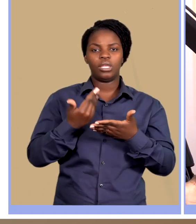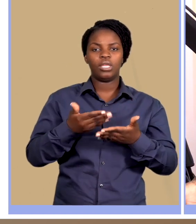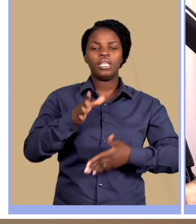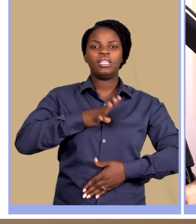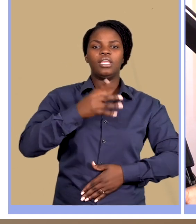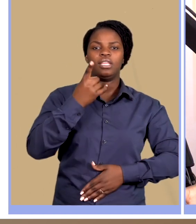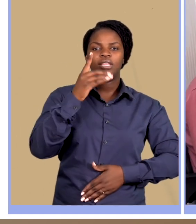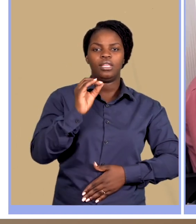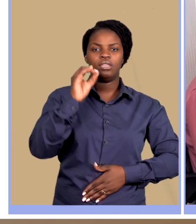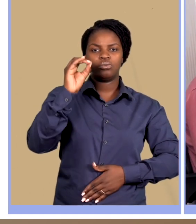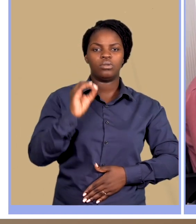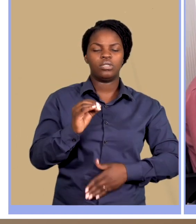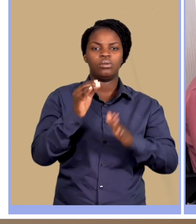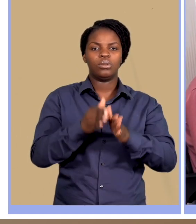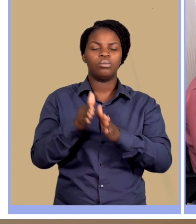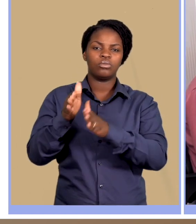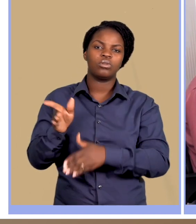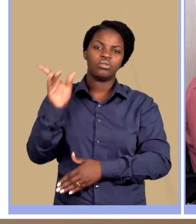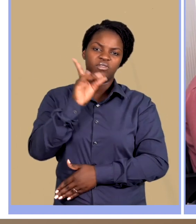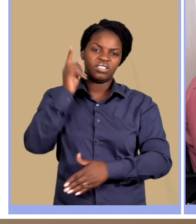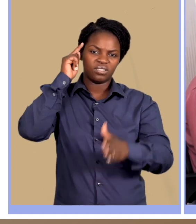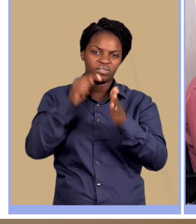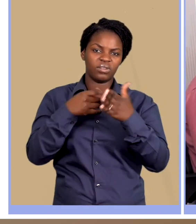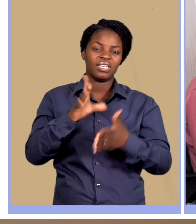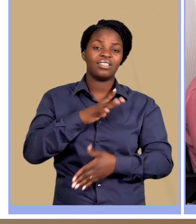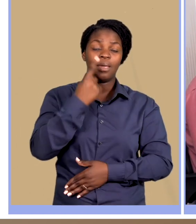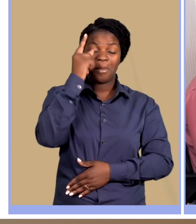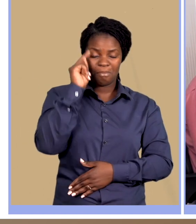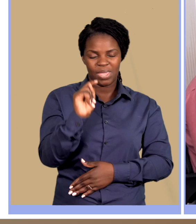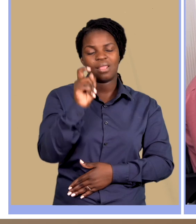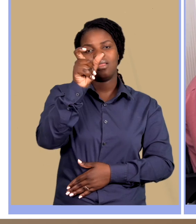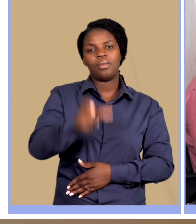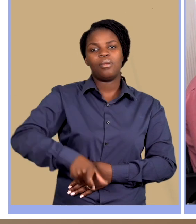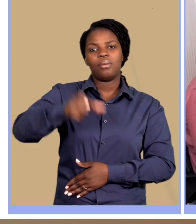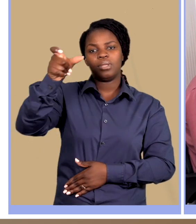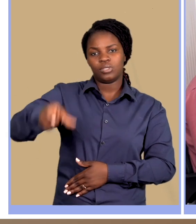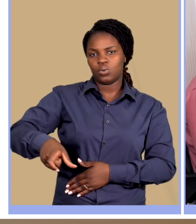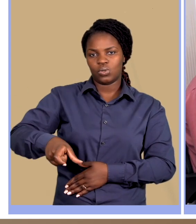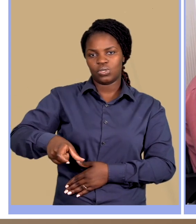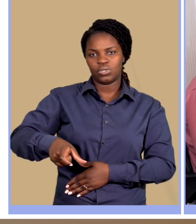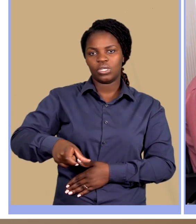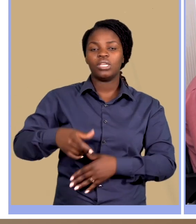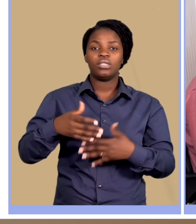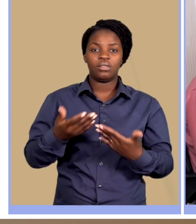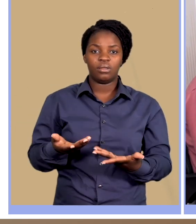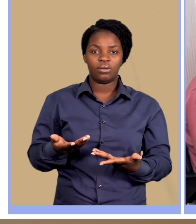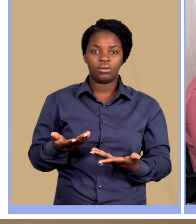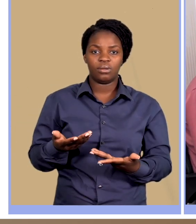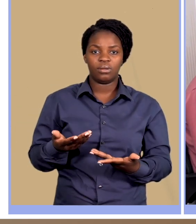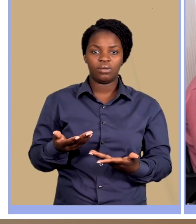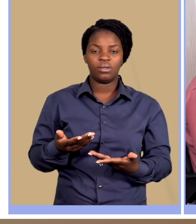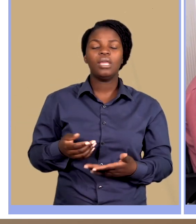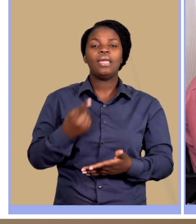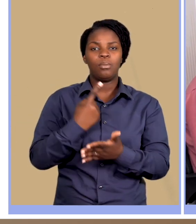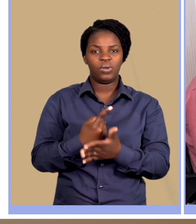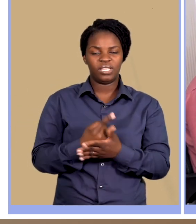tens 1.000 pessoas. Então, o segundo exercício que deves fazer é o assessment, a identificação e